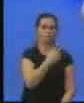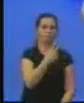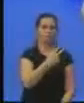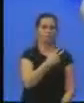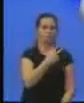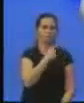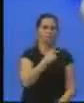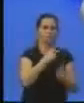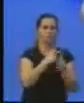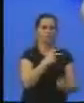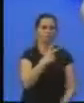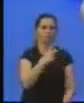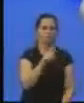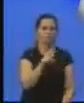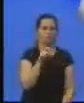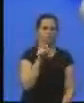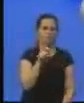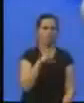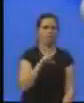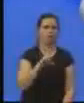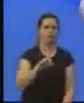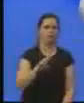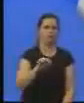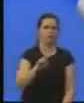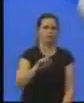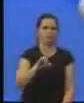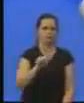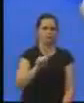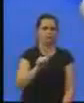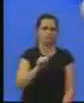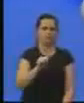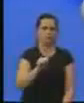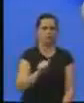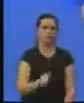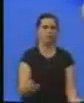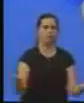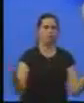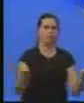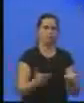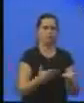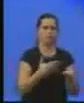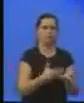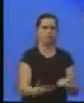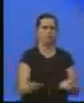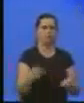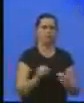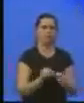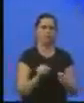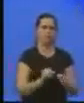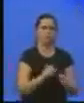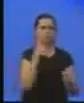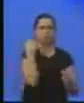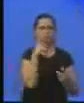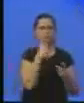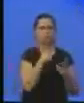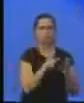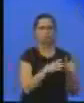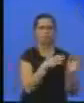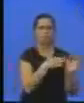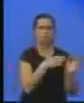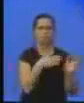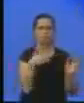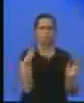a nossa derivada. Uma aplicação de derivada, nós temos várias aplicações de